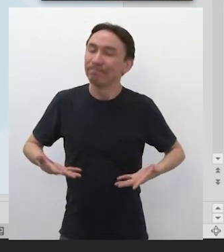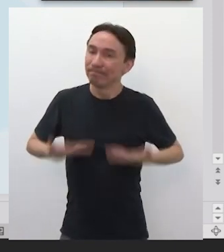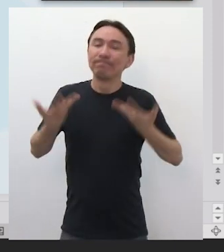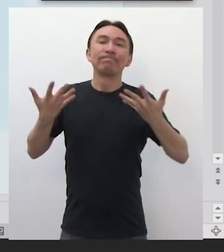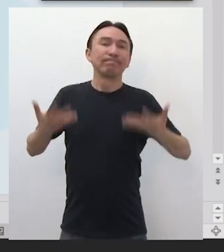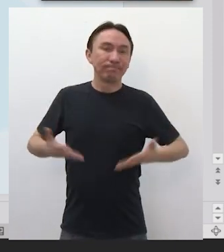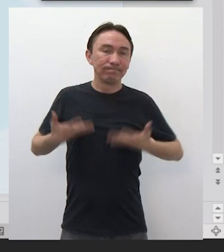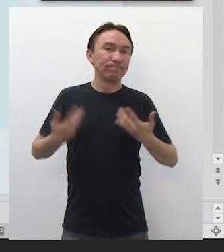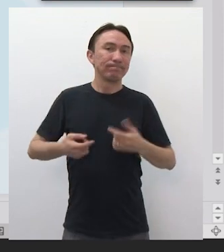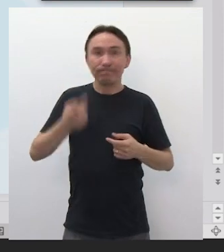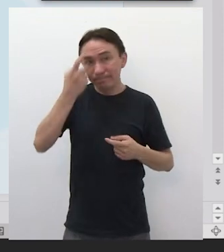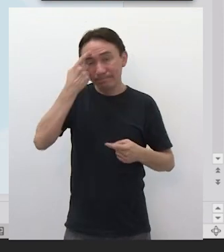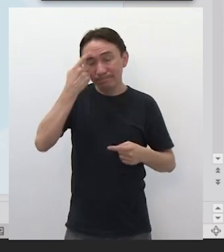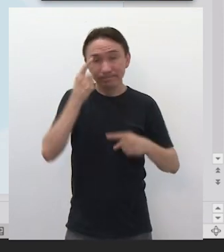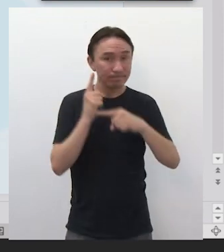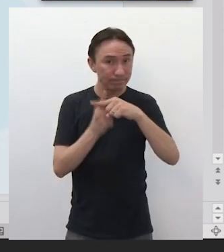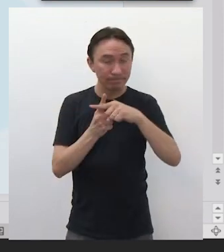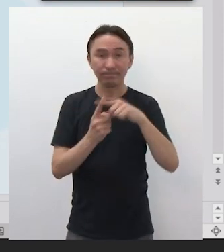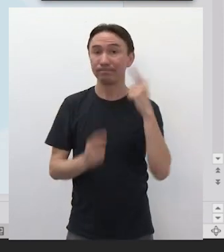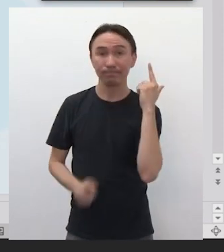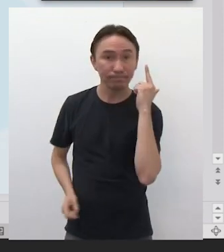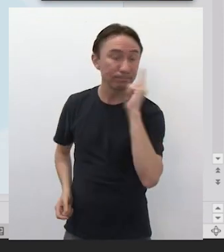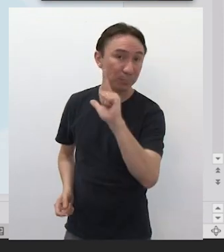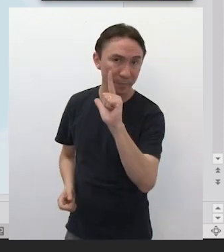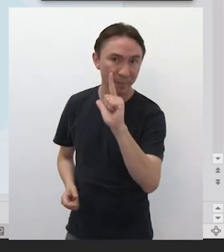sujeito. Será que ajudou?